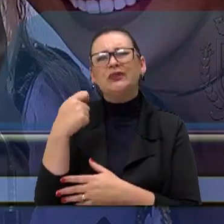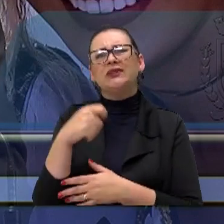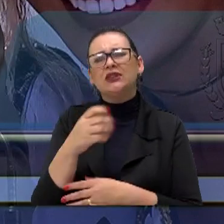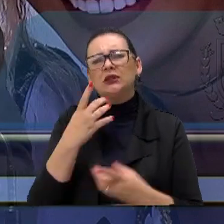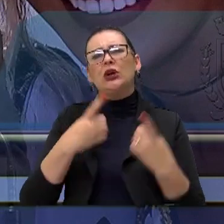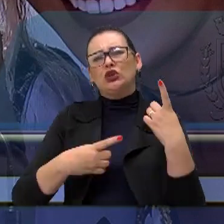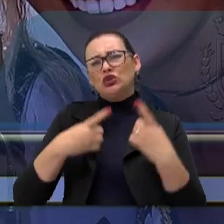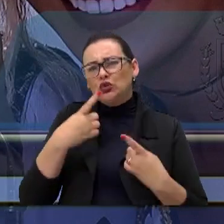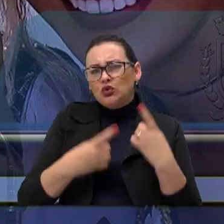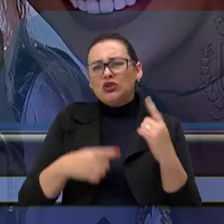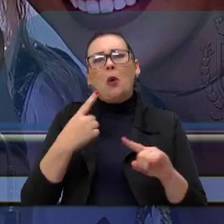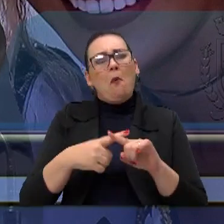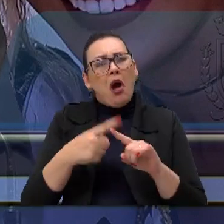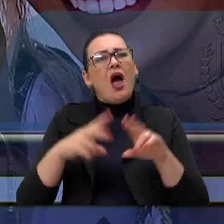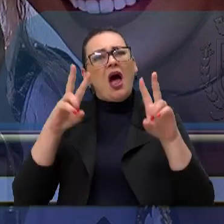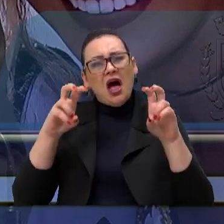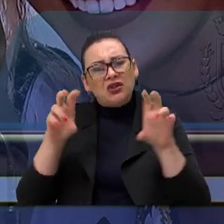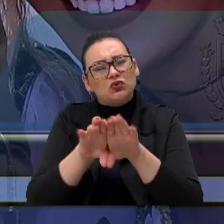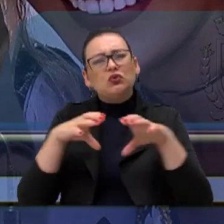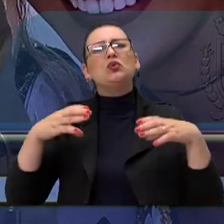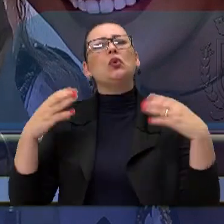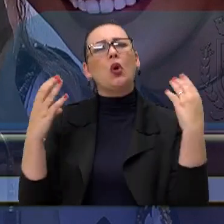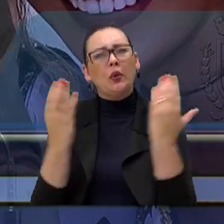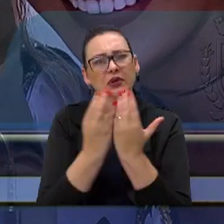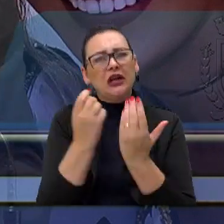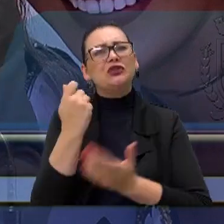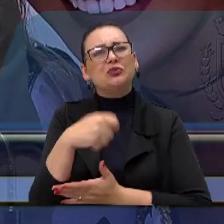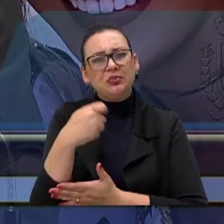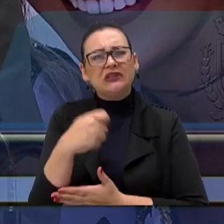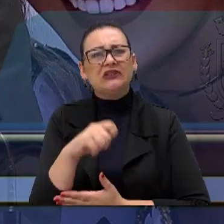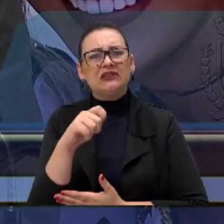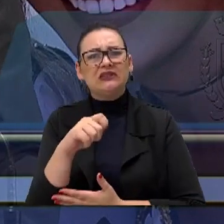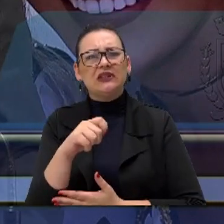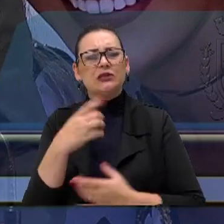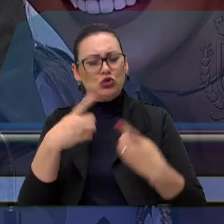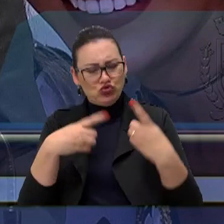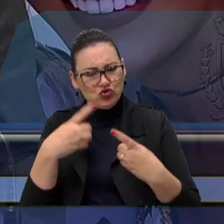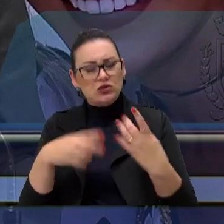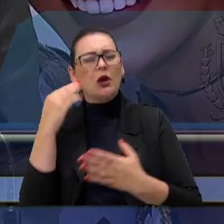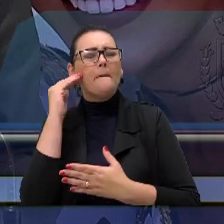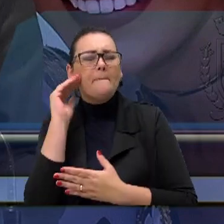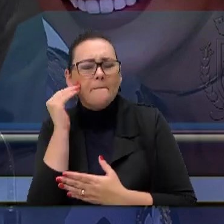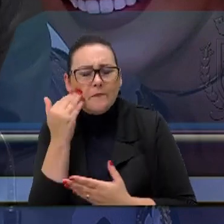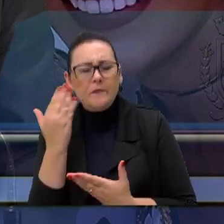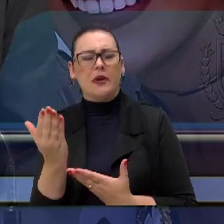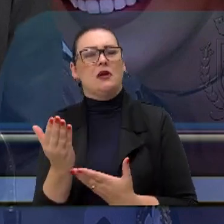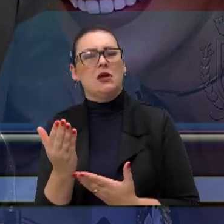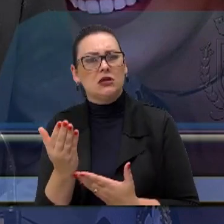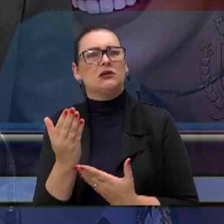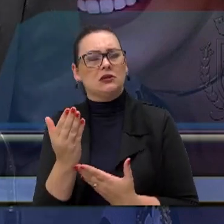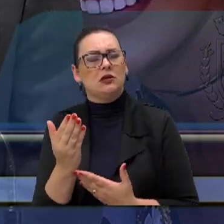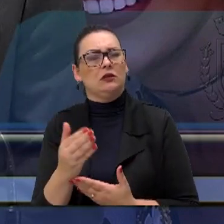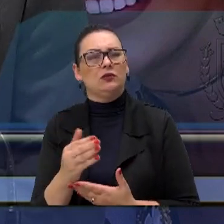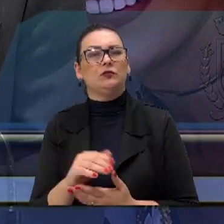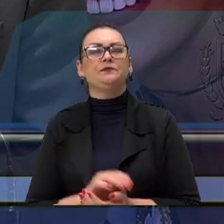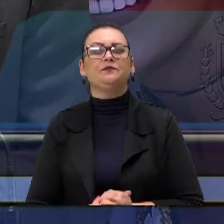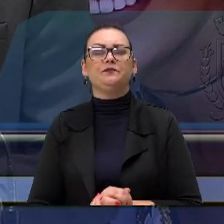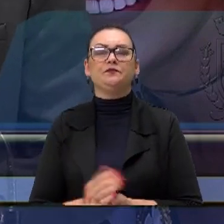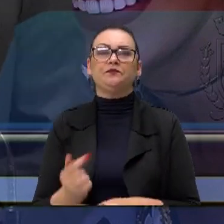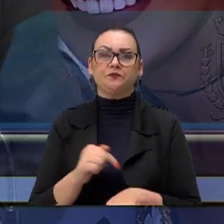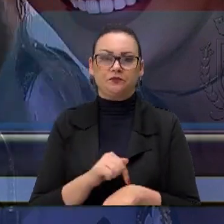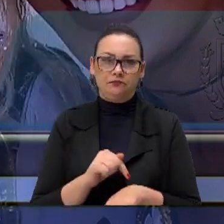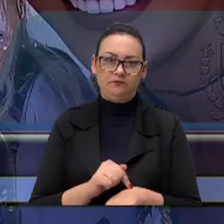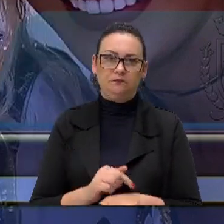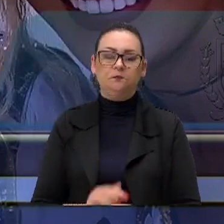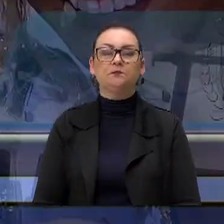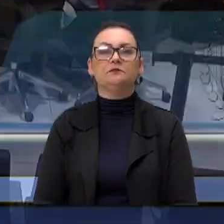uma discussão, porque são assuntos que a comunidade precisa estar discutindo e pensando sobre isso. Por hoje, seria